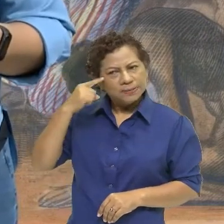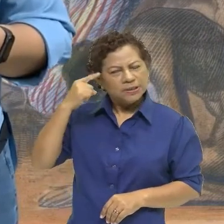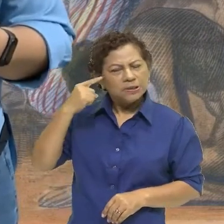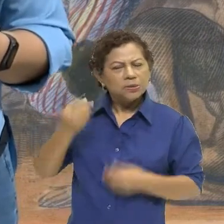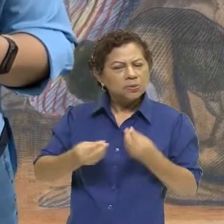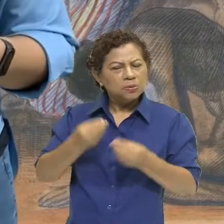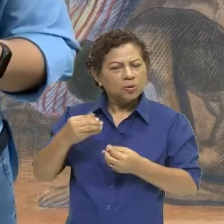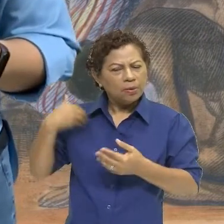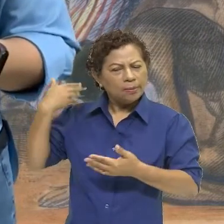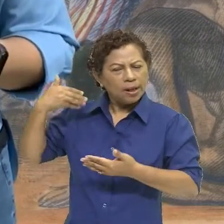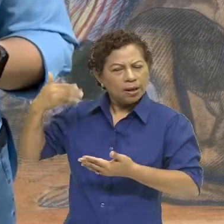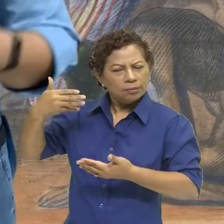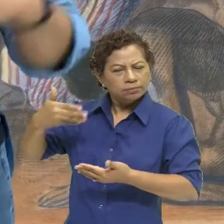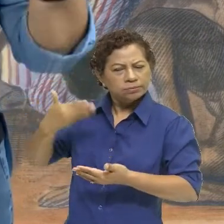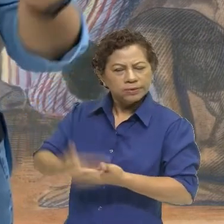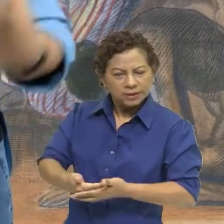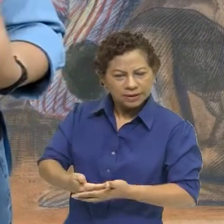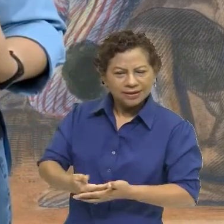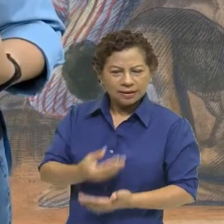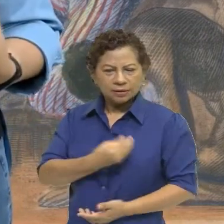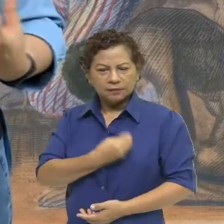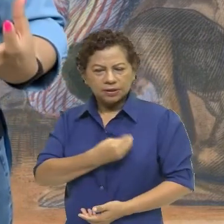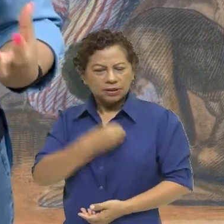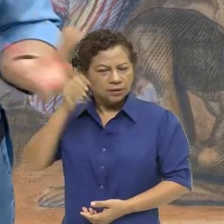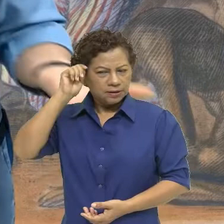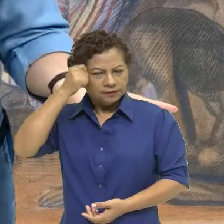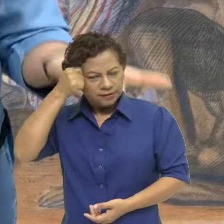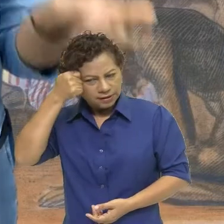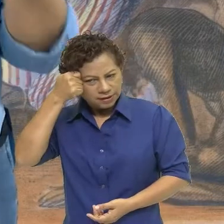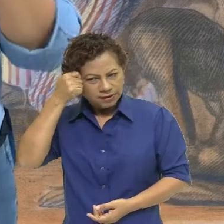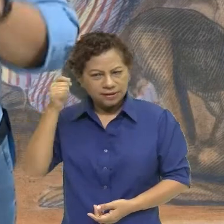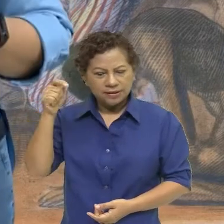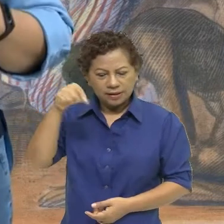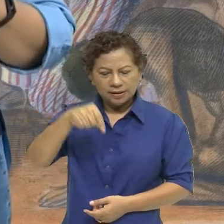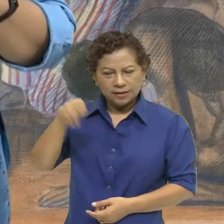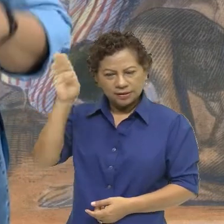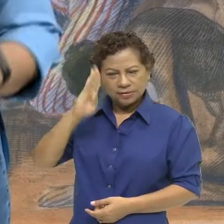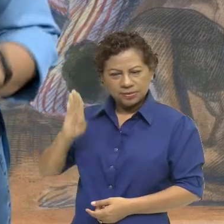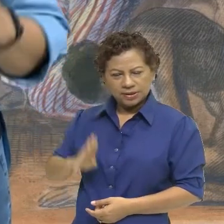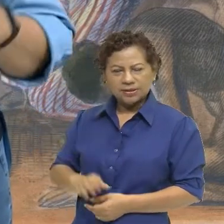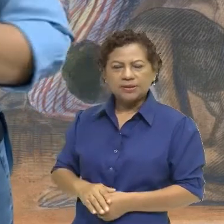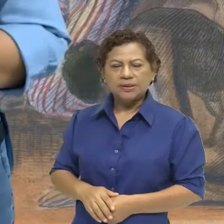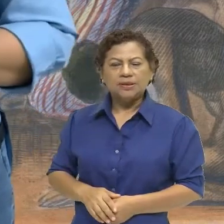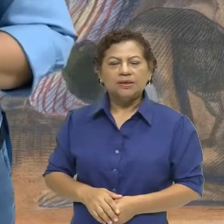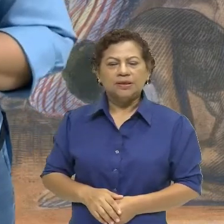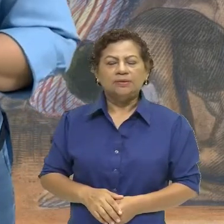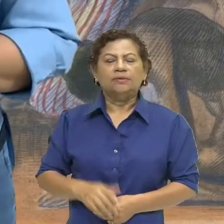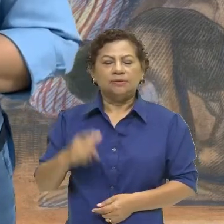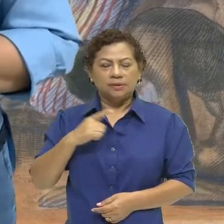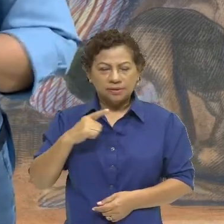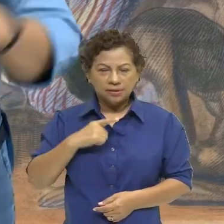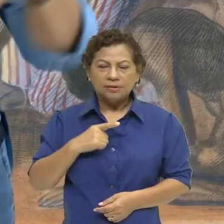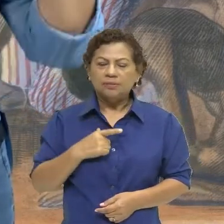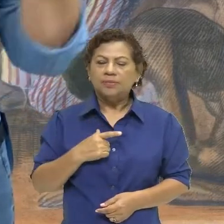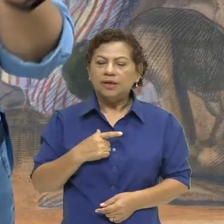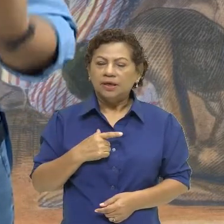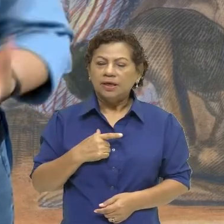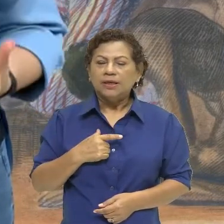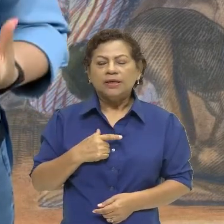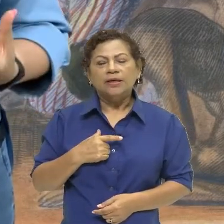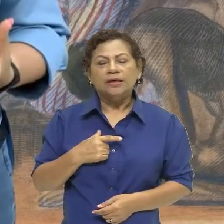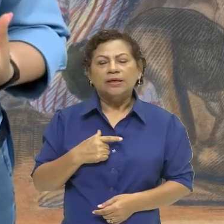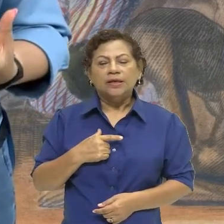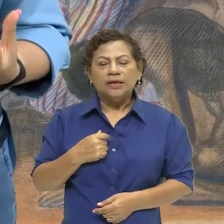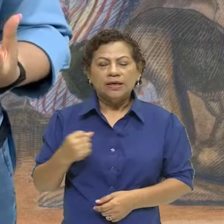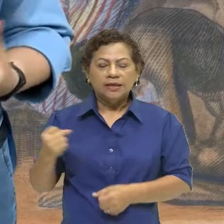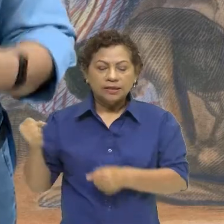dos africanos aqui no Brasil, dizendo que eles trouxeram muito conhecimento também para o nosso território e que o